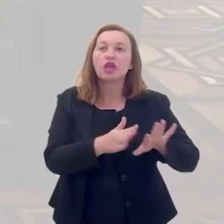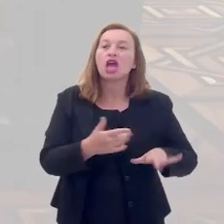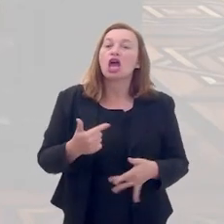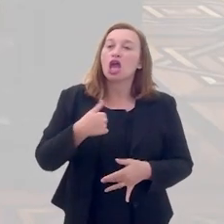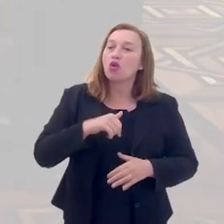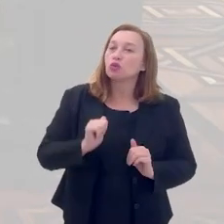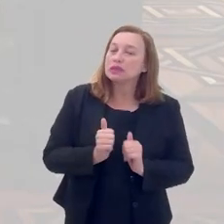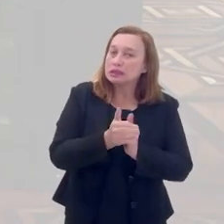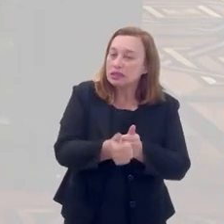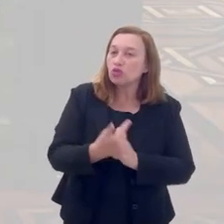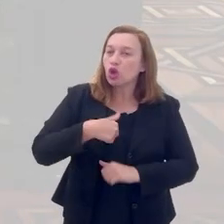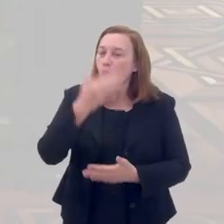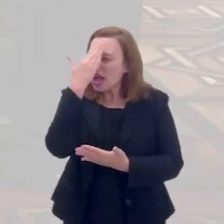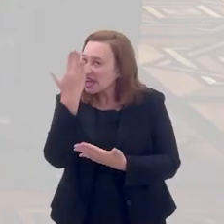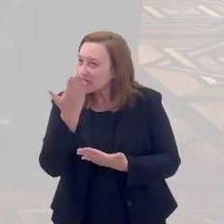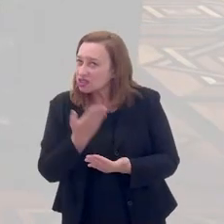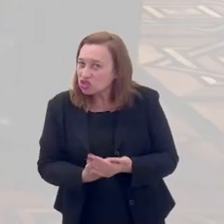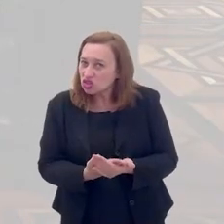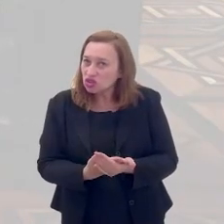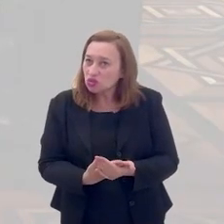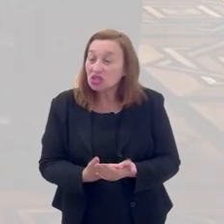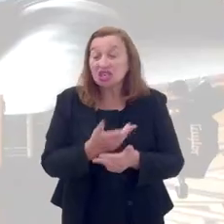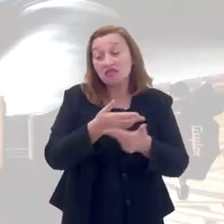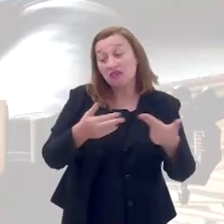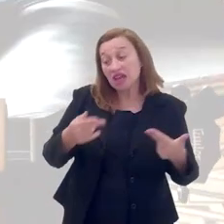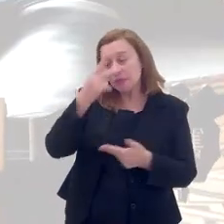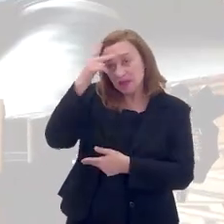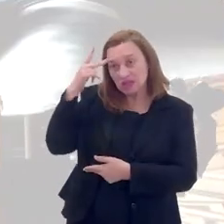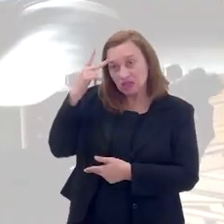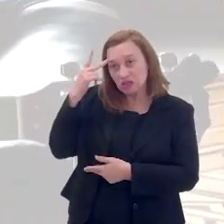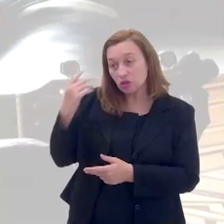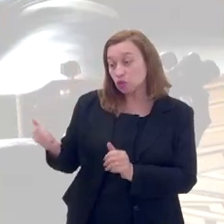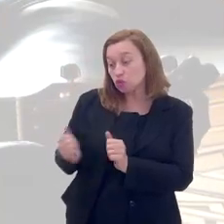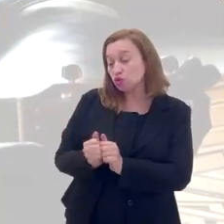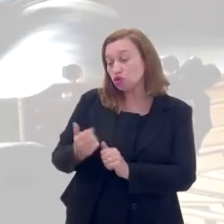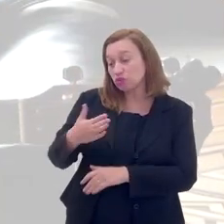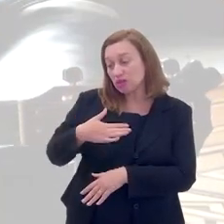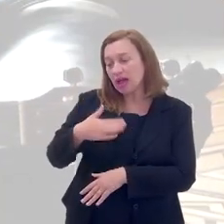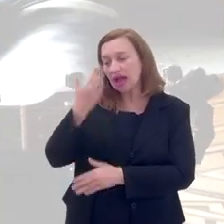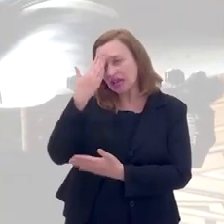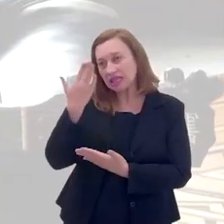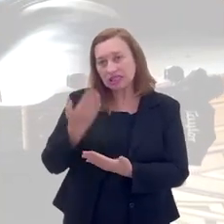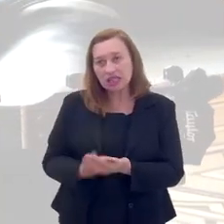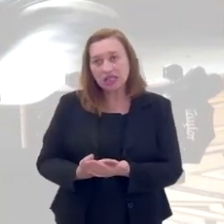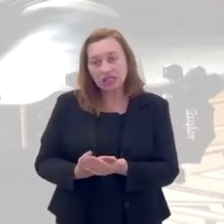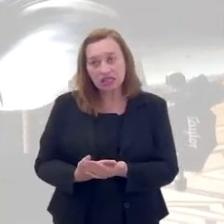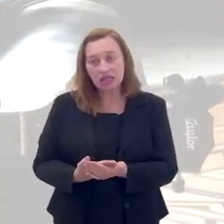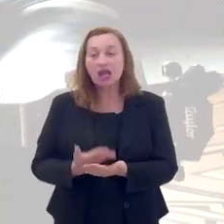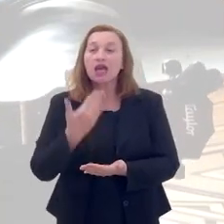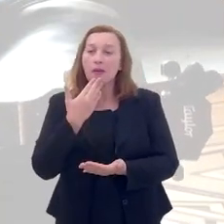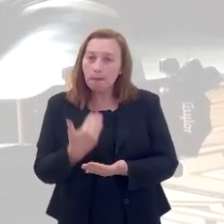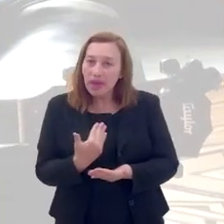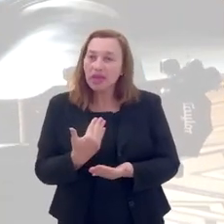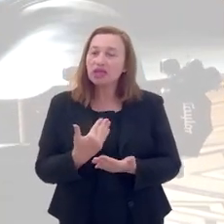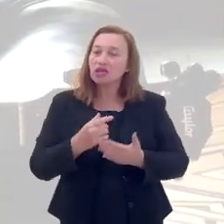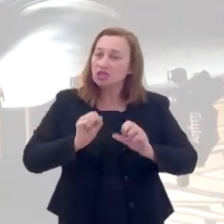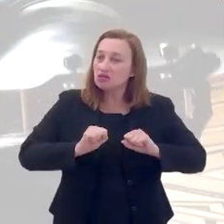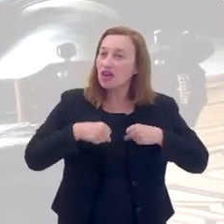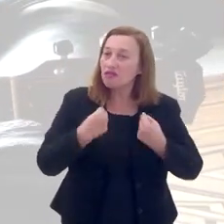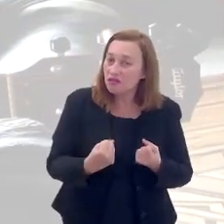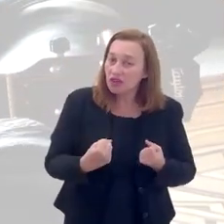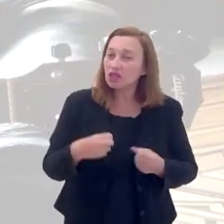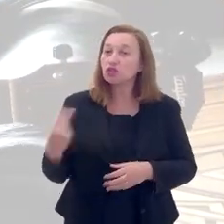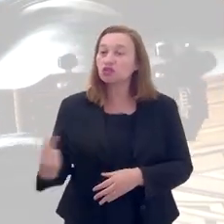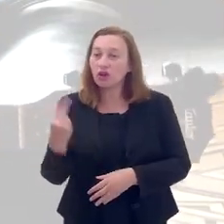eu sigo aquilo que eu acredito eu sigo aquilo que muitas pessoas que estão a minha volta acreditam e pedem para que a gente